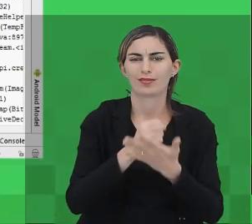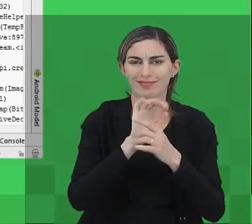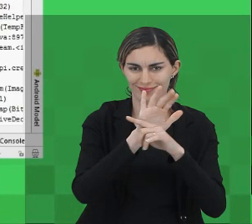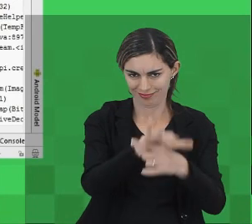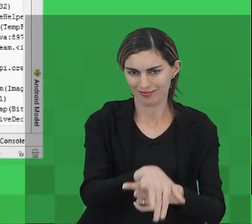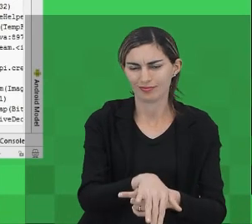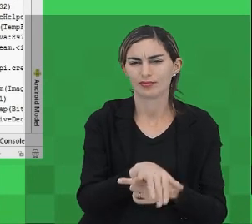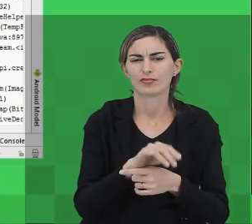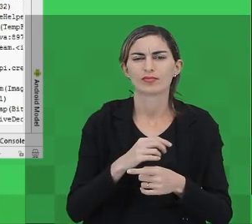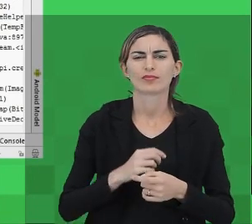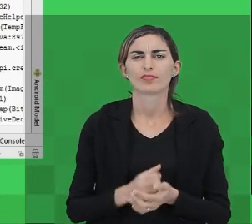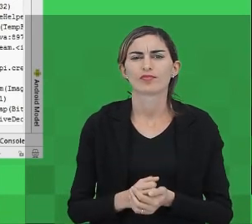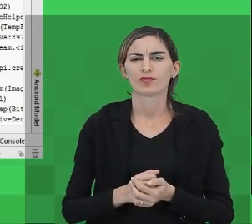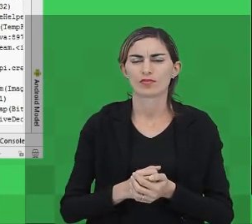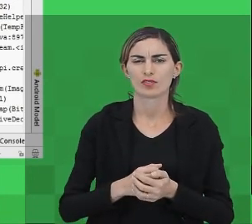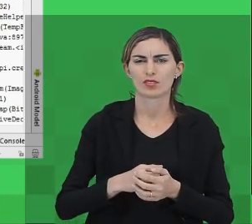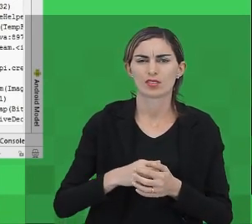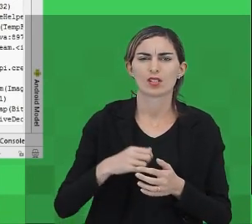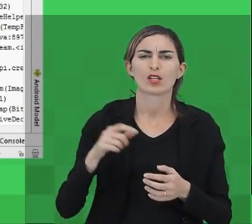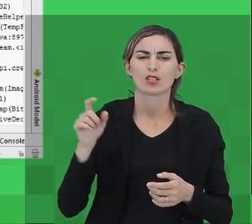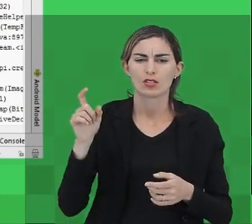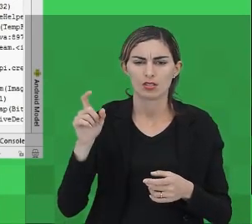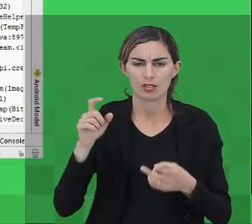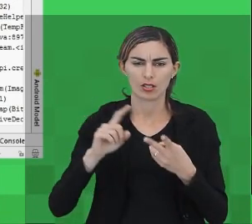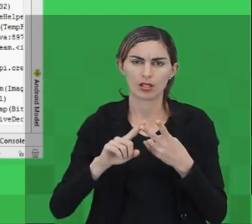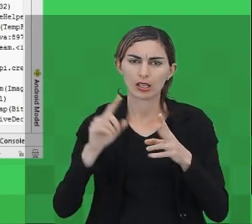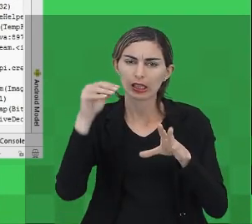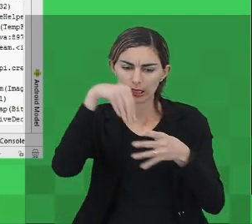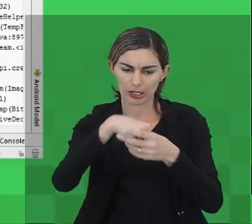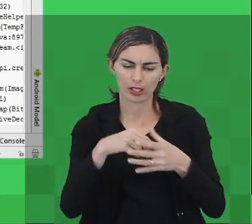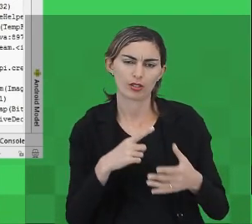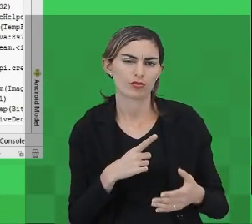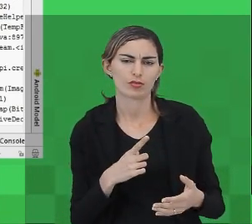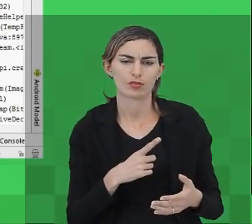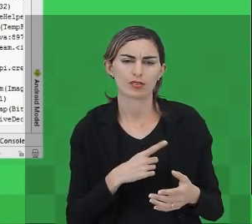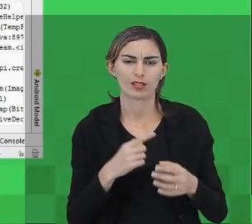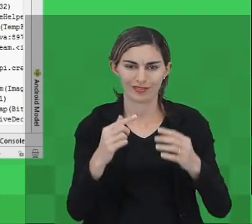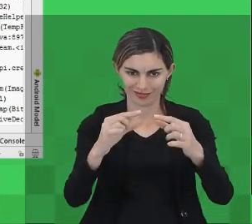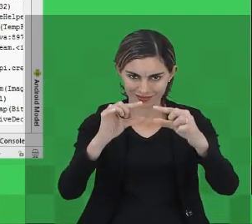apoio. Um deles é o String XML.